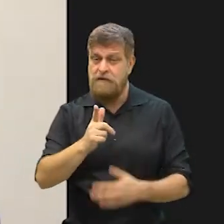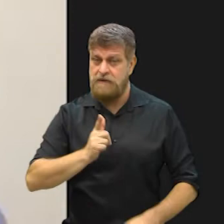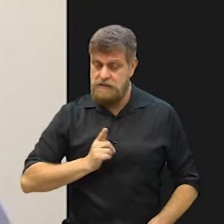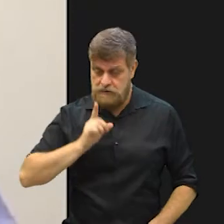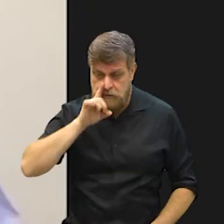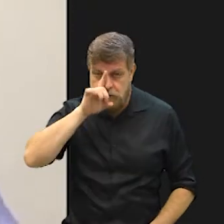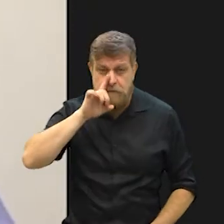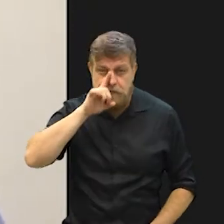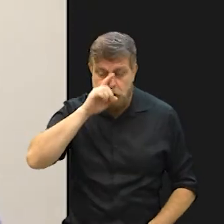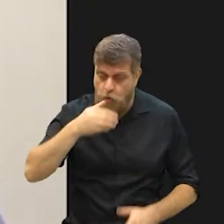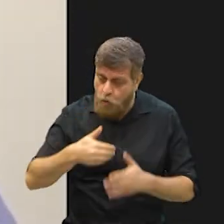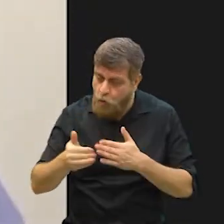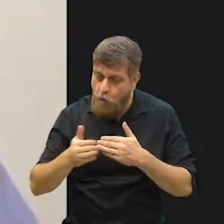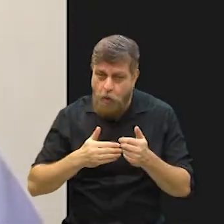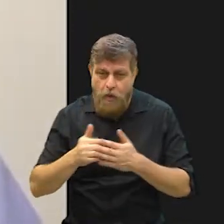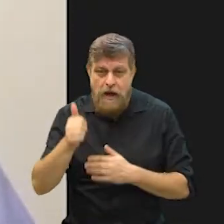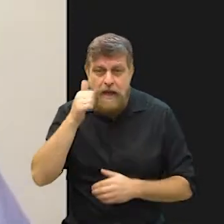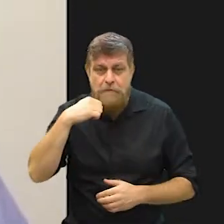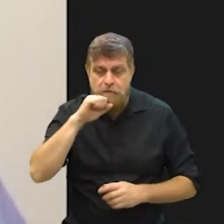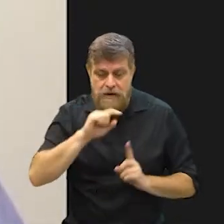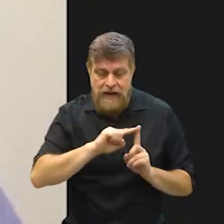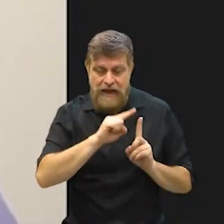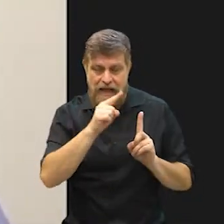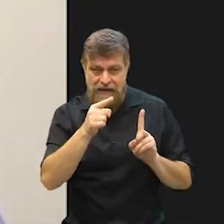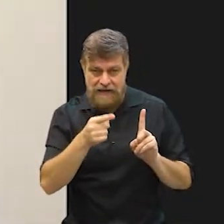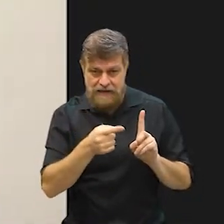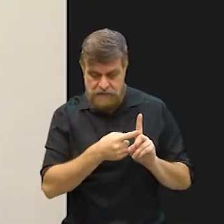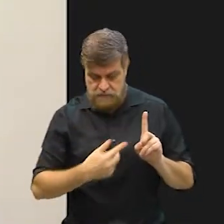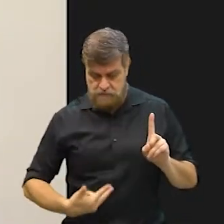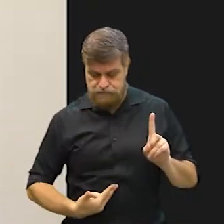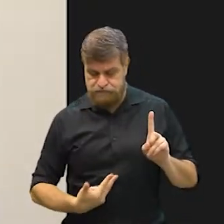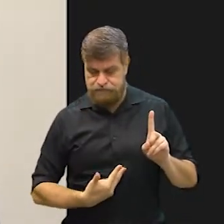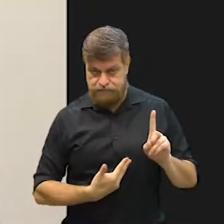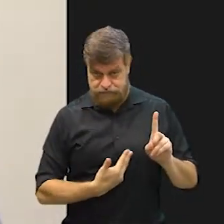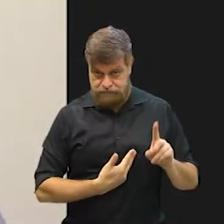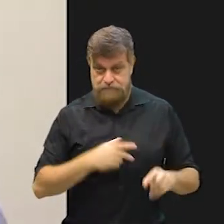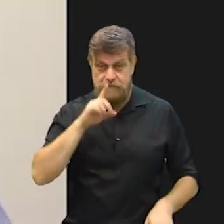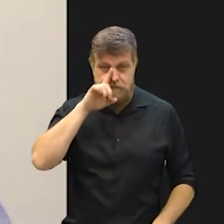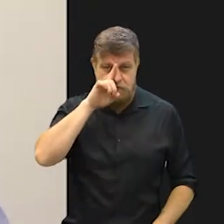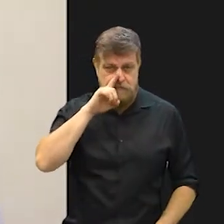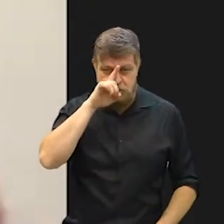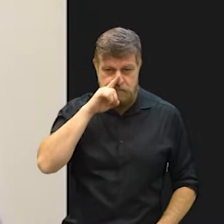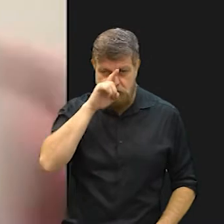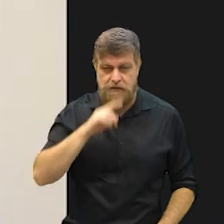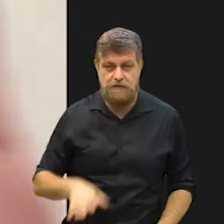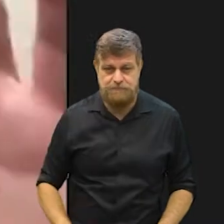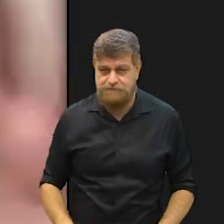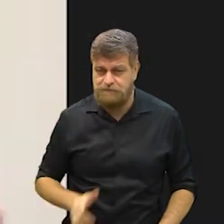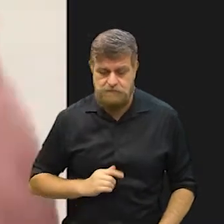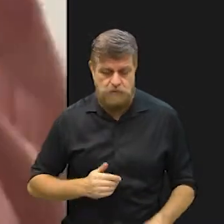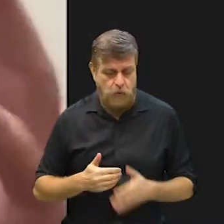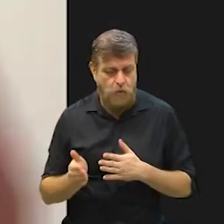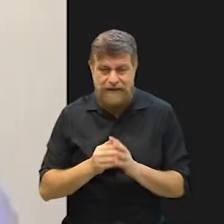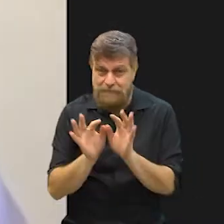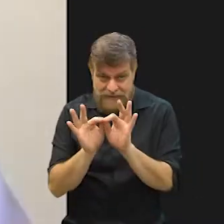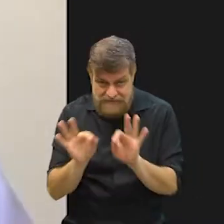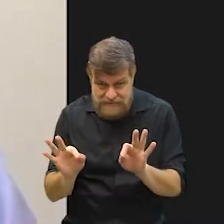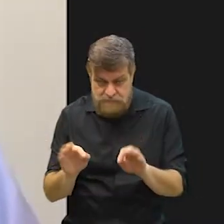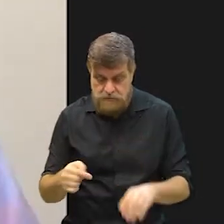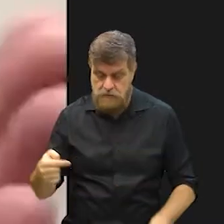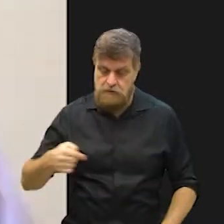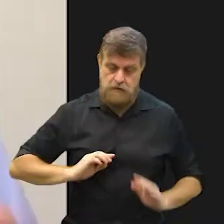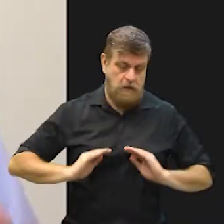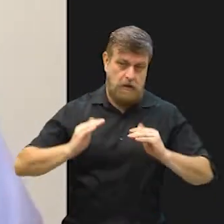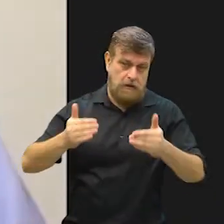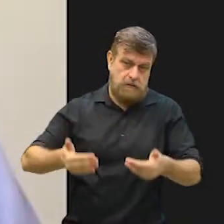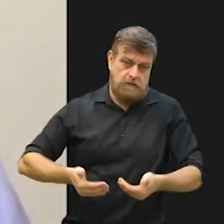cirurgia fetal. Qualquer pessoa que vai passar por uma cirurgia está correndo riscos, tá? Qualquer cirurgia, por mais simples que ela seja.